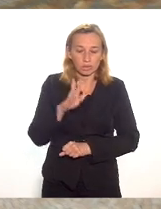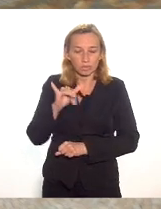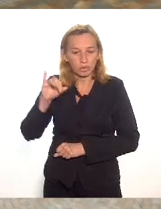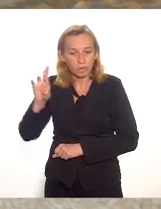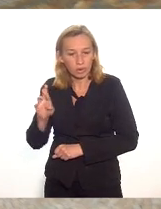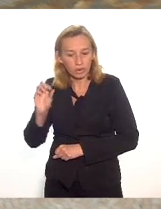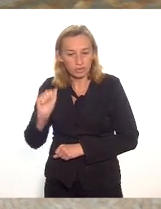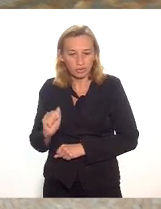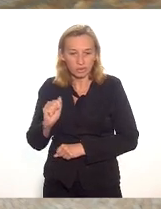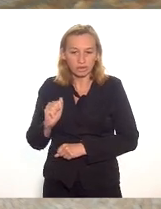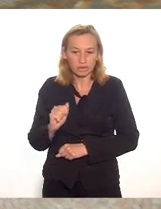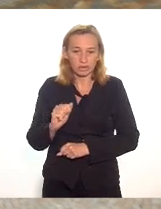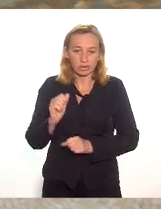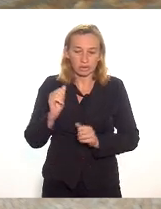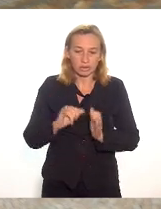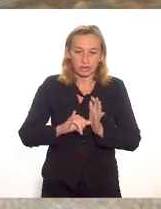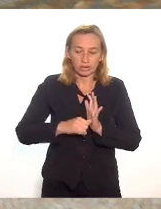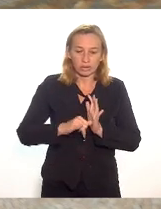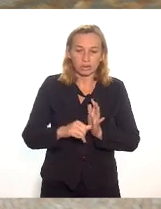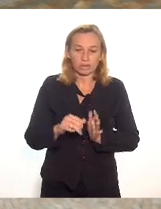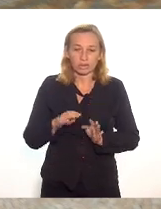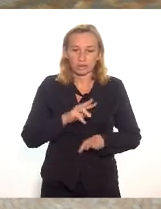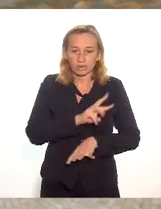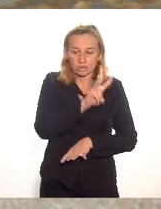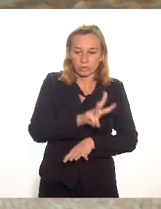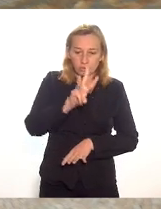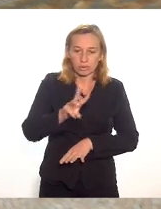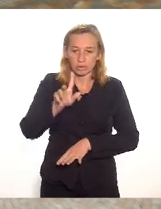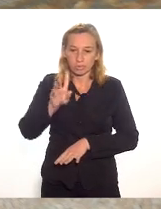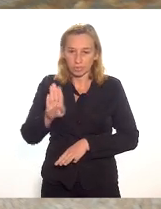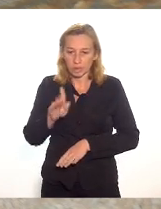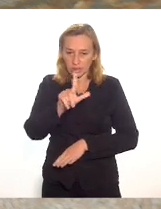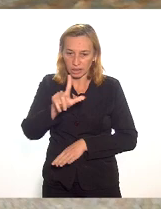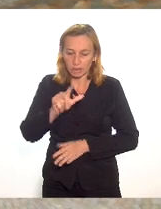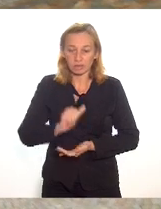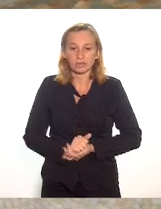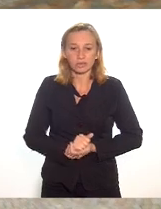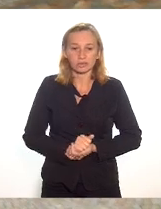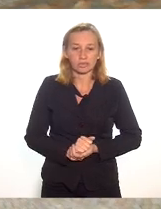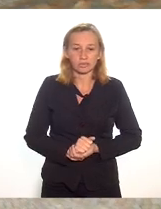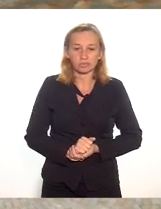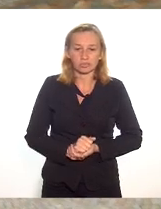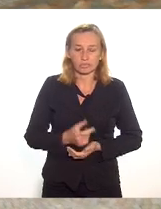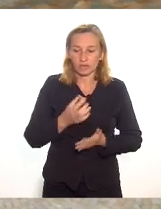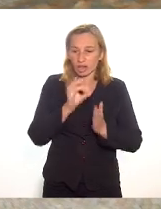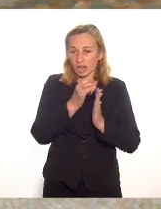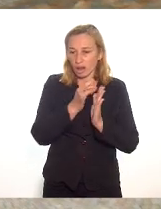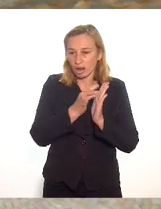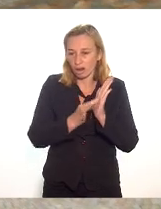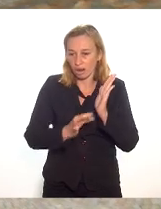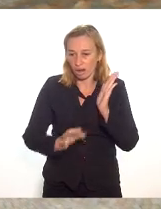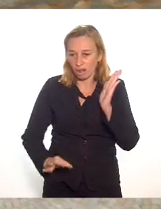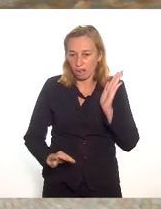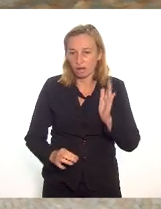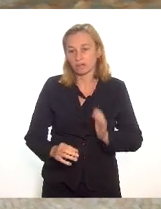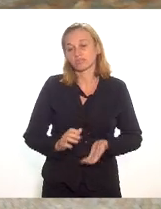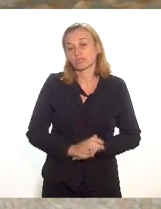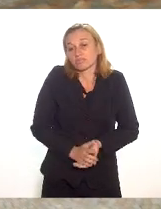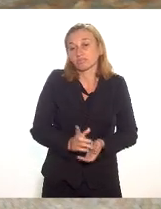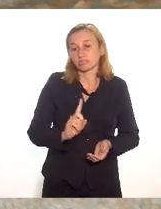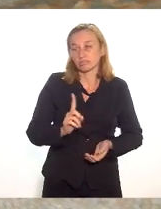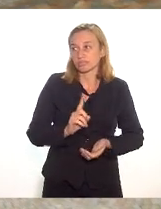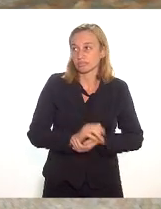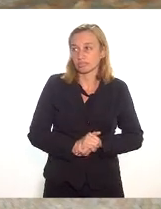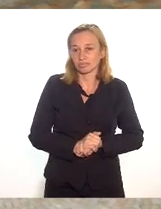biografia publicada no site da ABL. Eu não vou ler todo o texto para não